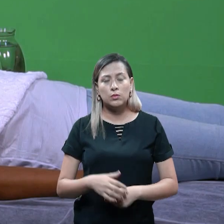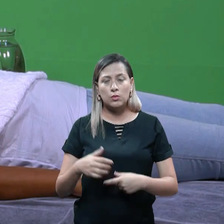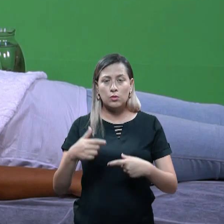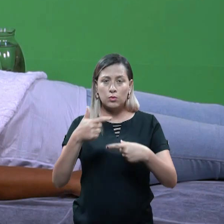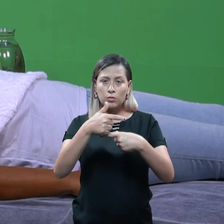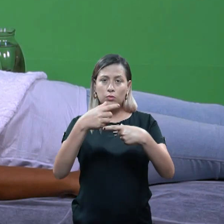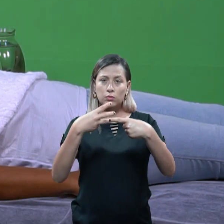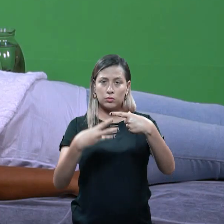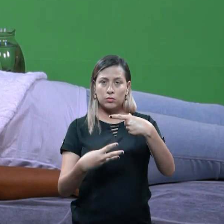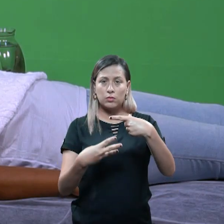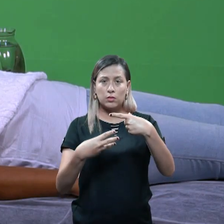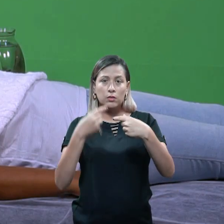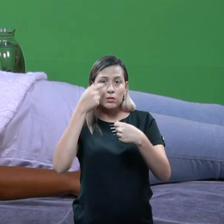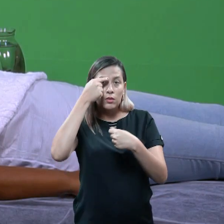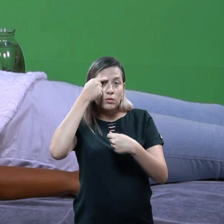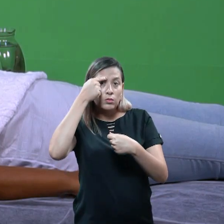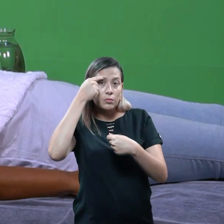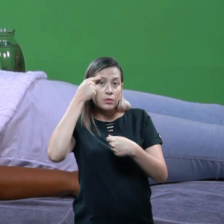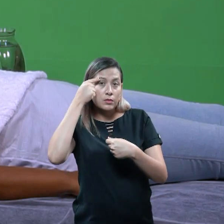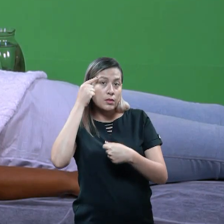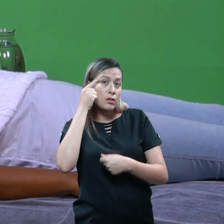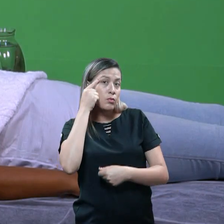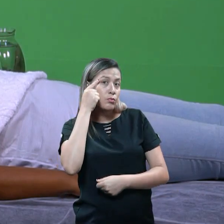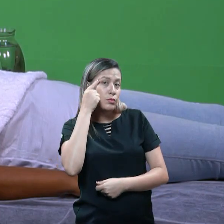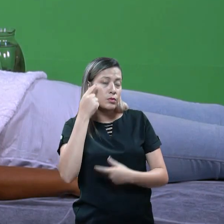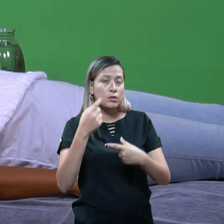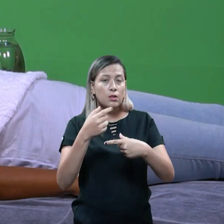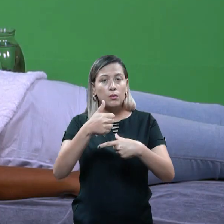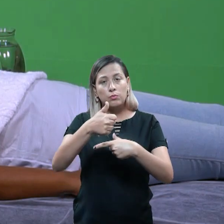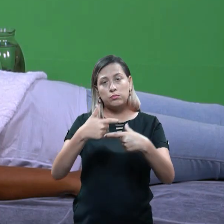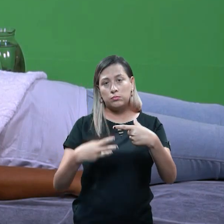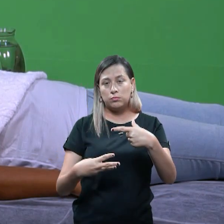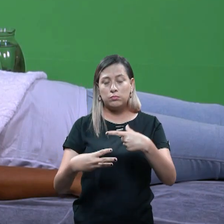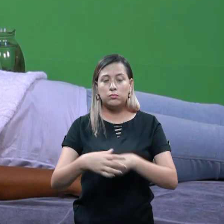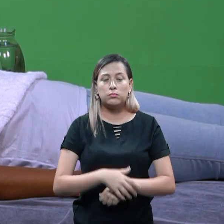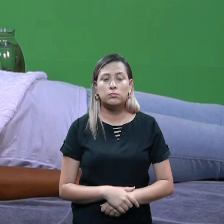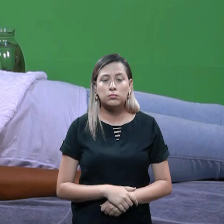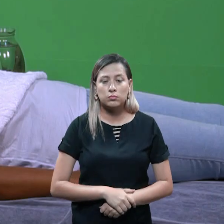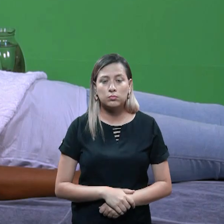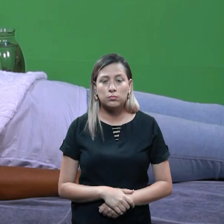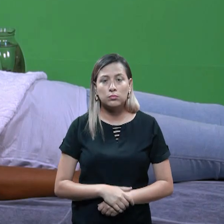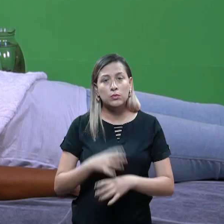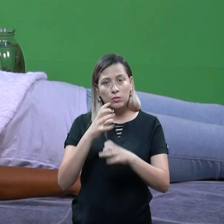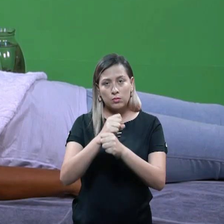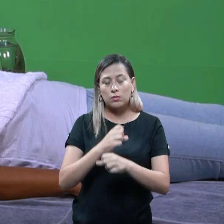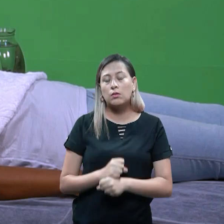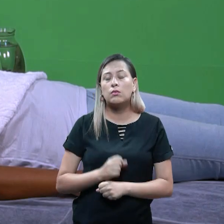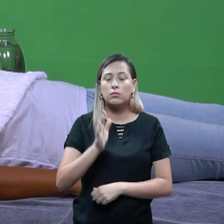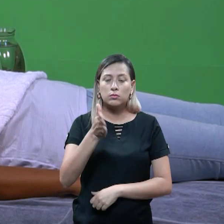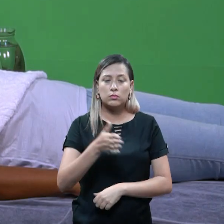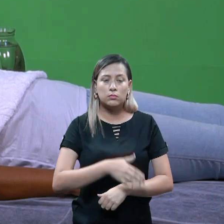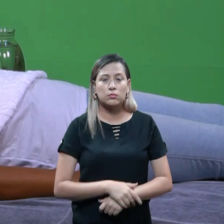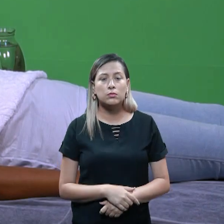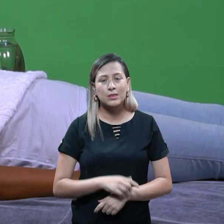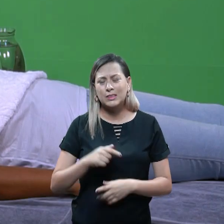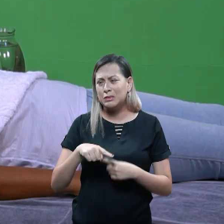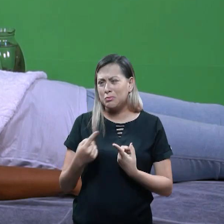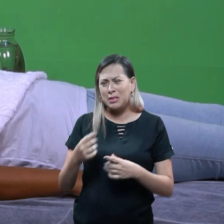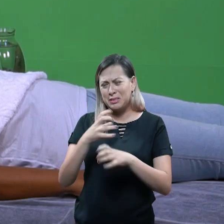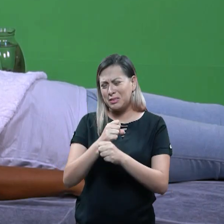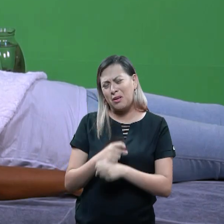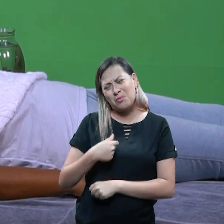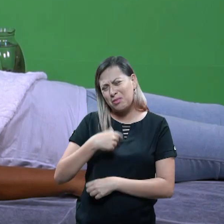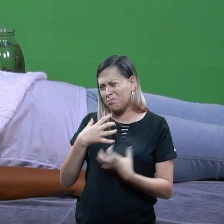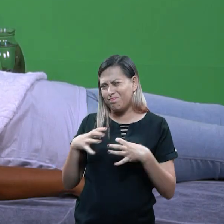a cauda da sobrancelha. Pronto, aqui eu fiz o primeiro cálculo. Ah, mas eu não sei fazer esse cálculo, eu não quero fazer